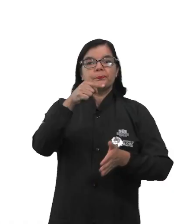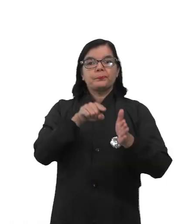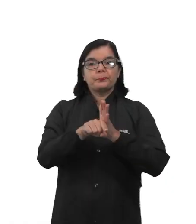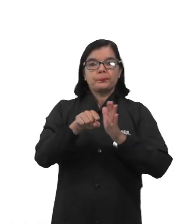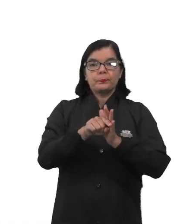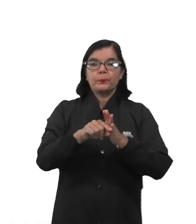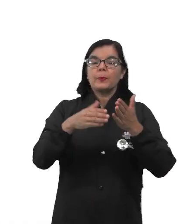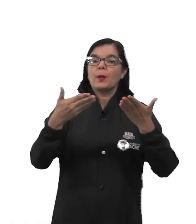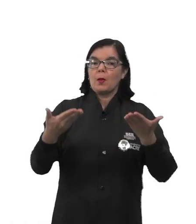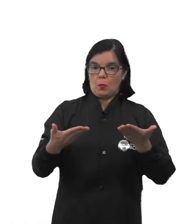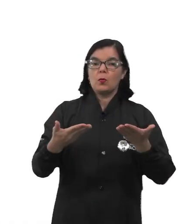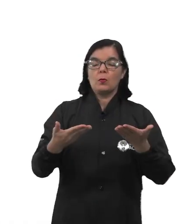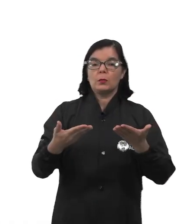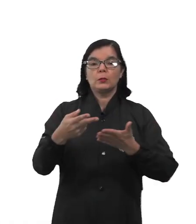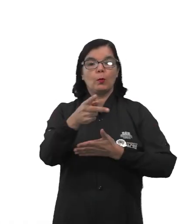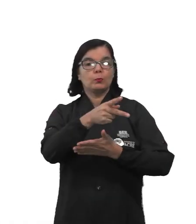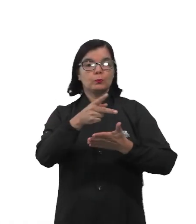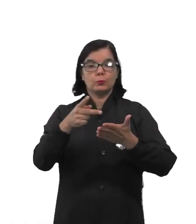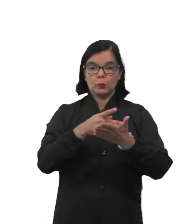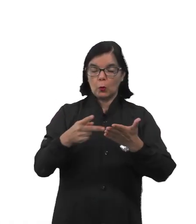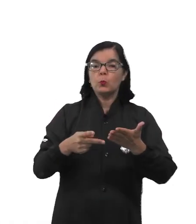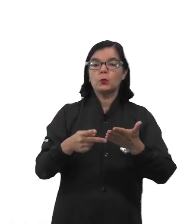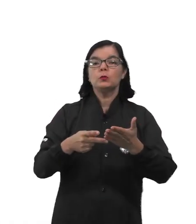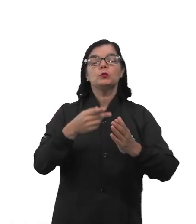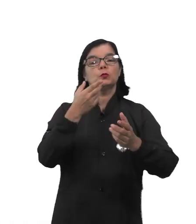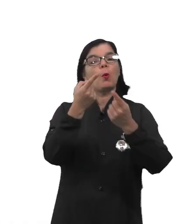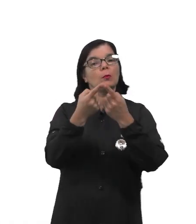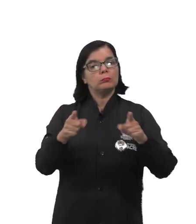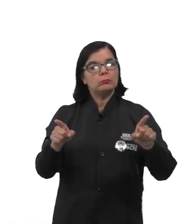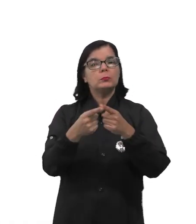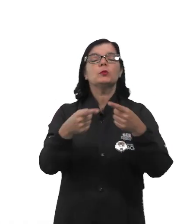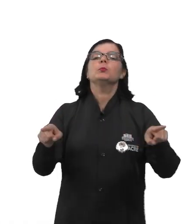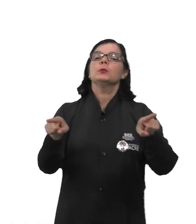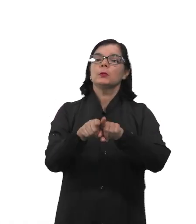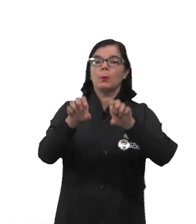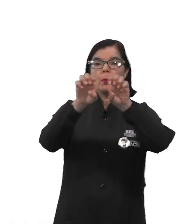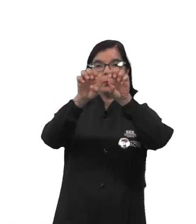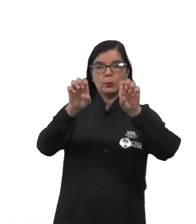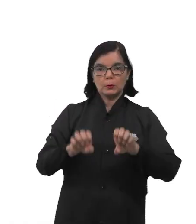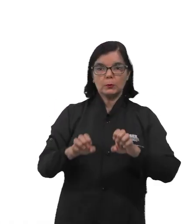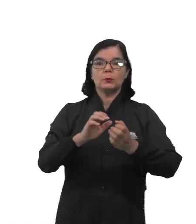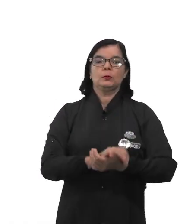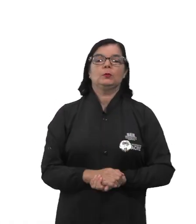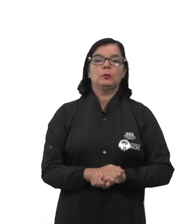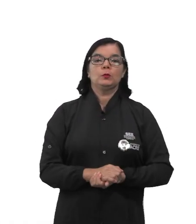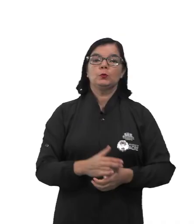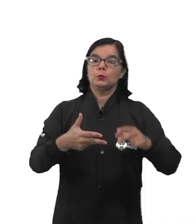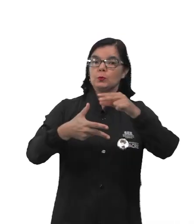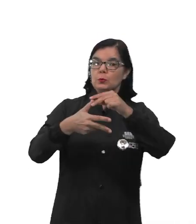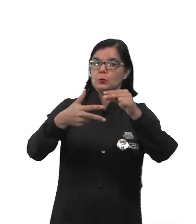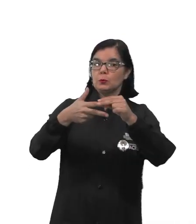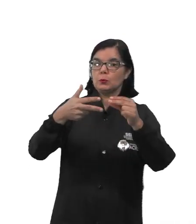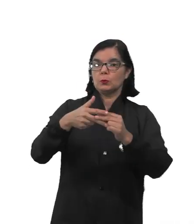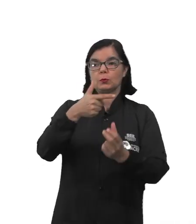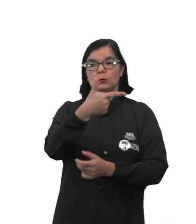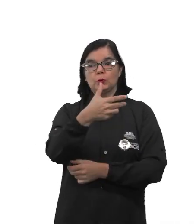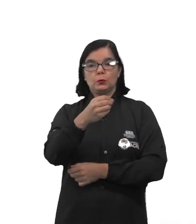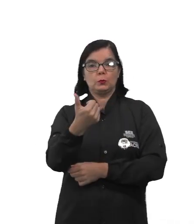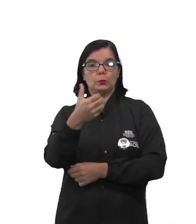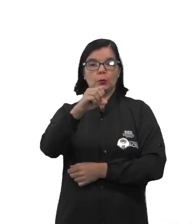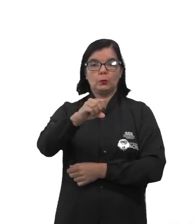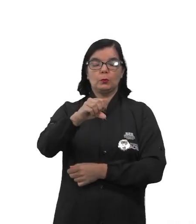Agora a gente tem um poema, né? Também uma música, a gente pode perceber pela estrutura. Questão 24 do Enem lá de 2019.